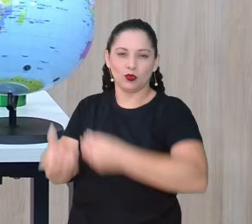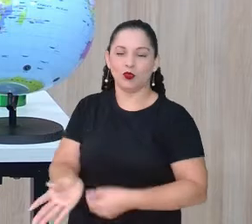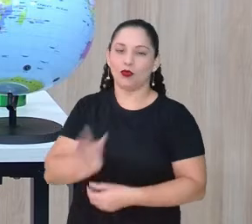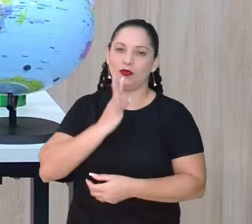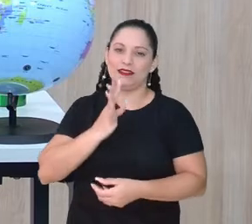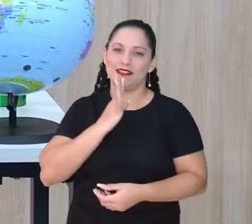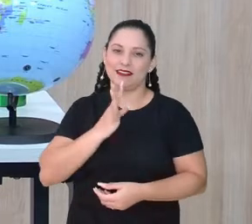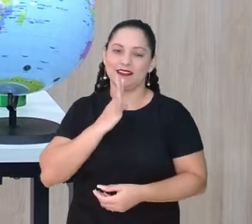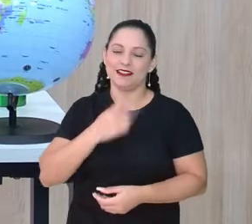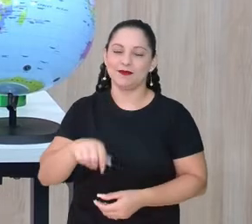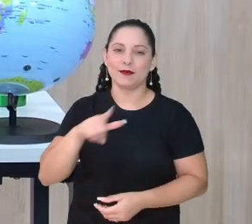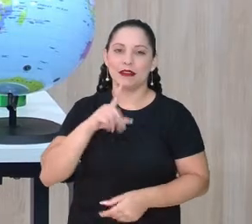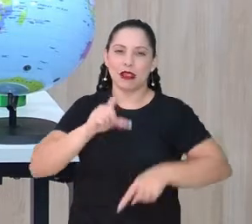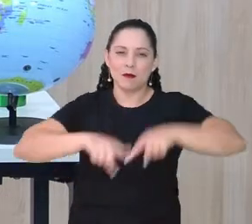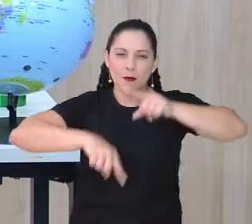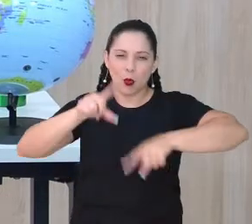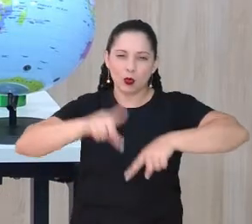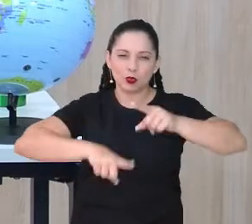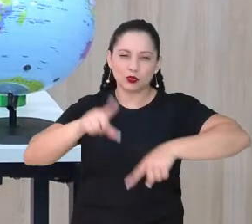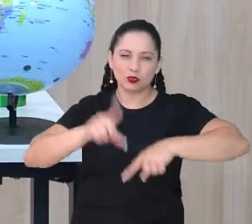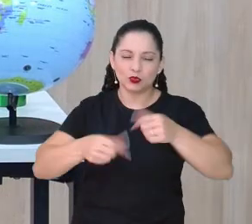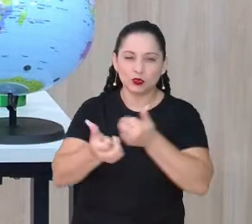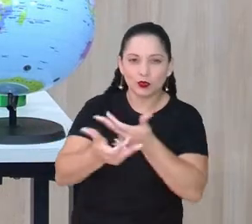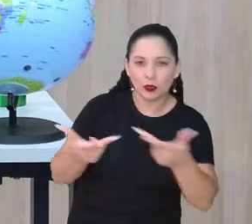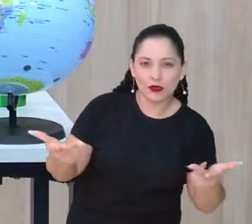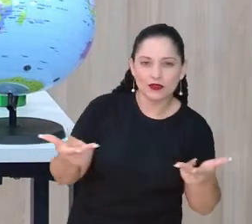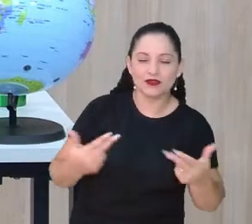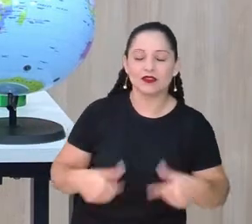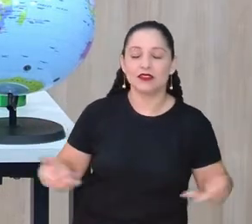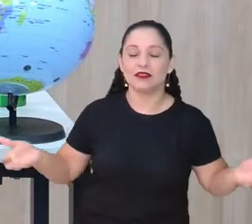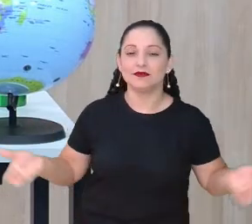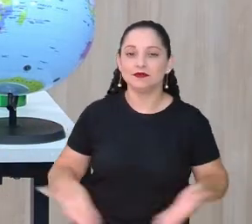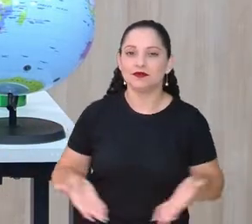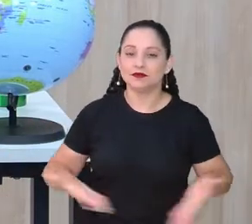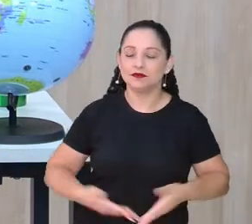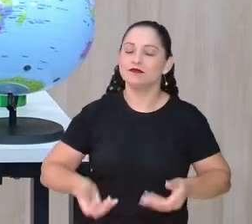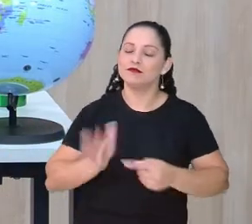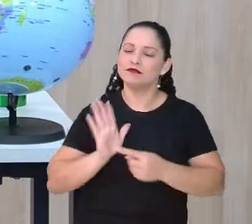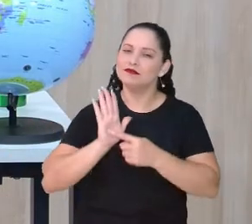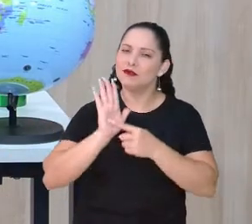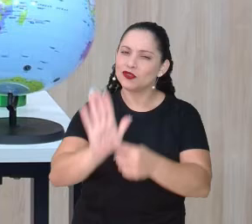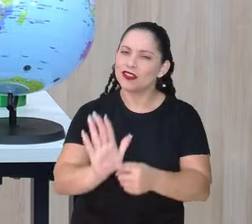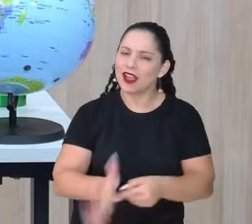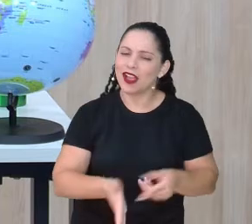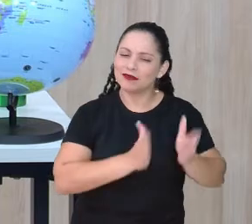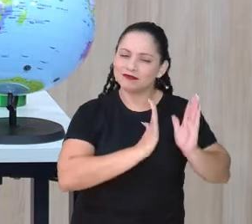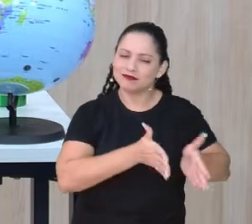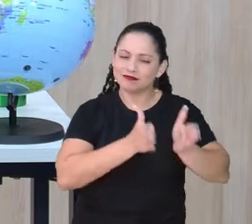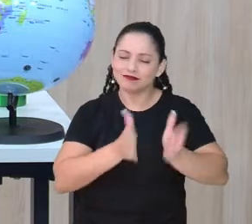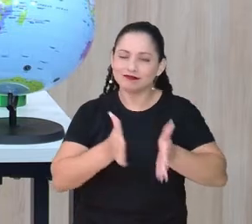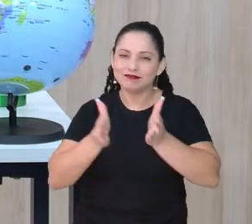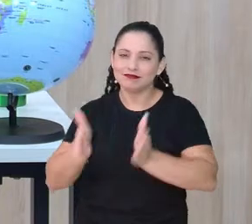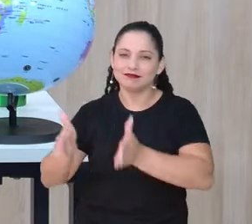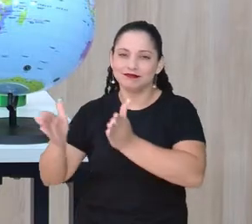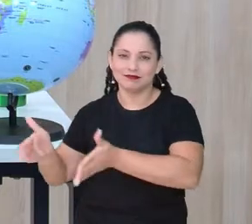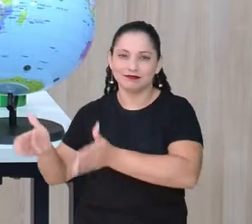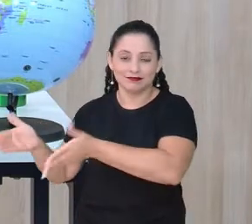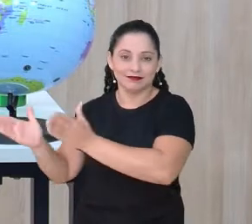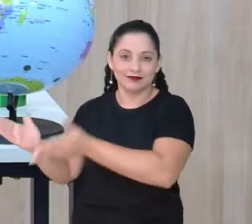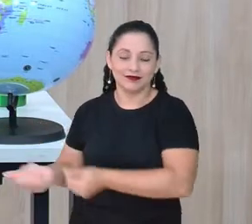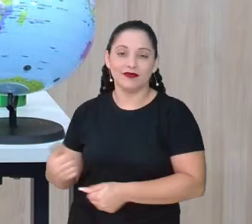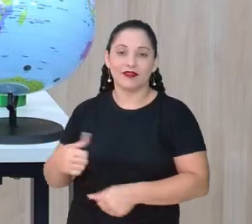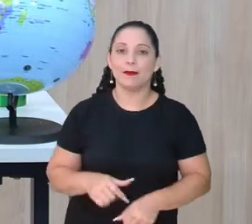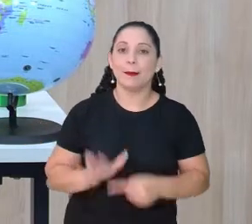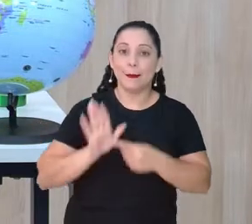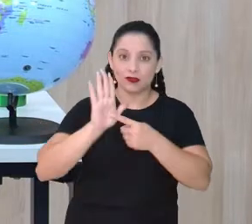Eu trouxe alguns materiais e vou, à medida que a aula vai acontecendo, eu vou